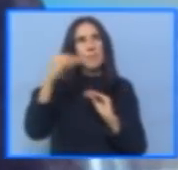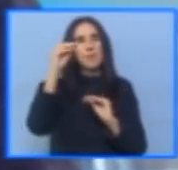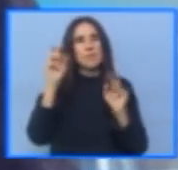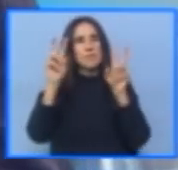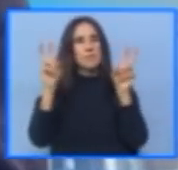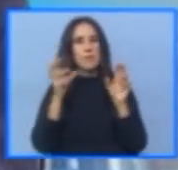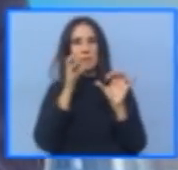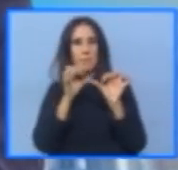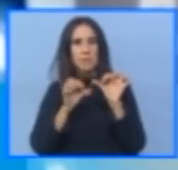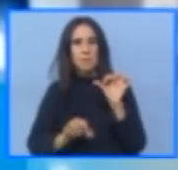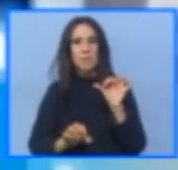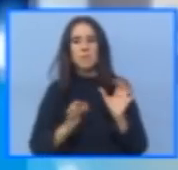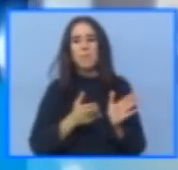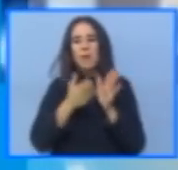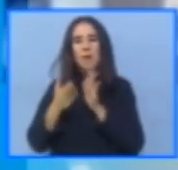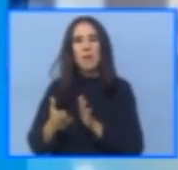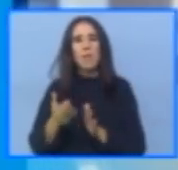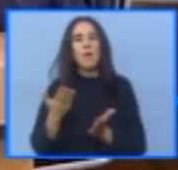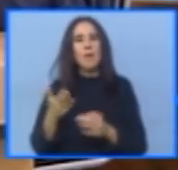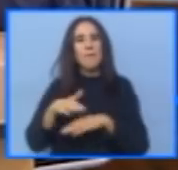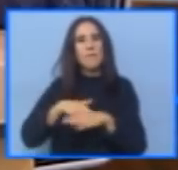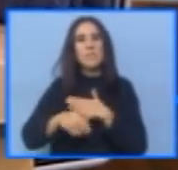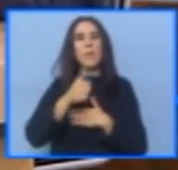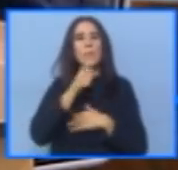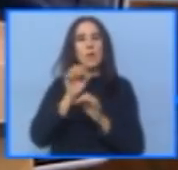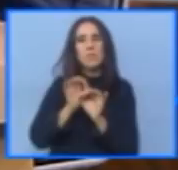dessas mensagens, e outra coisa é como fazê-los